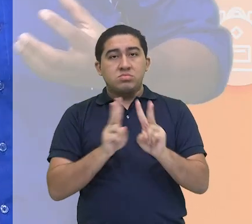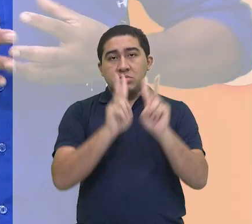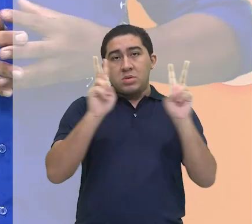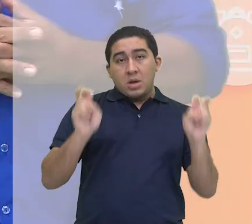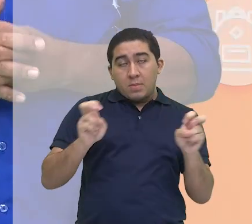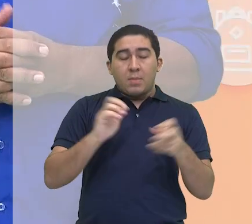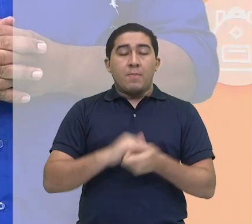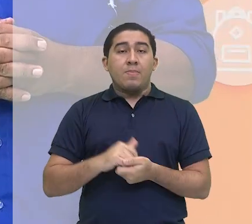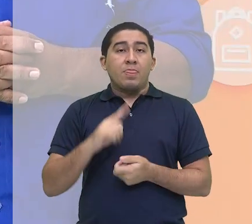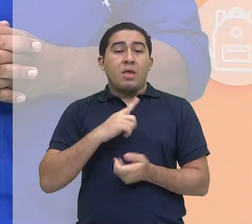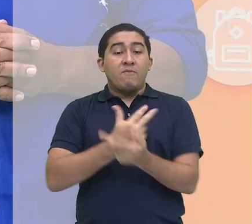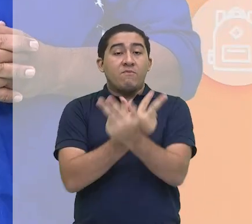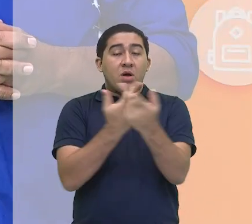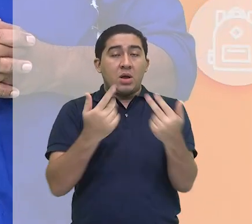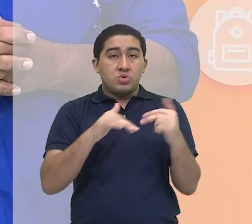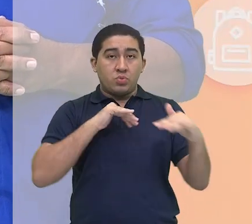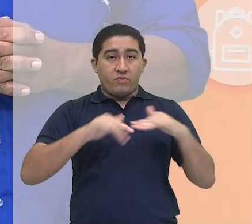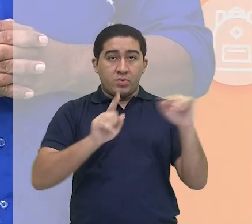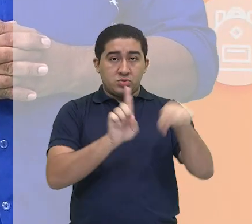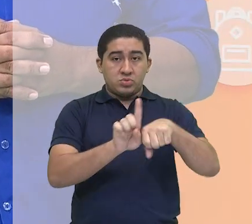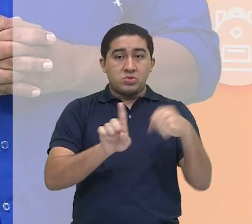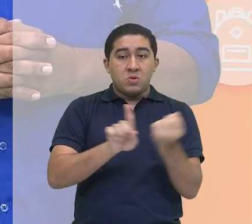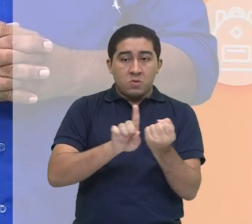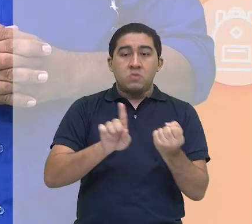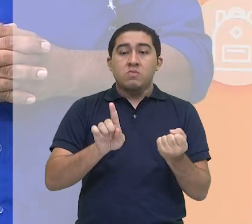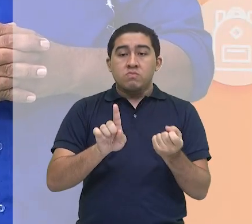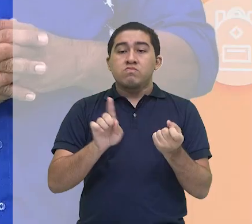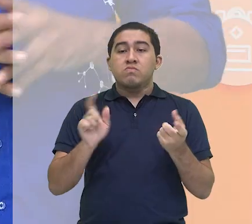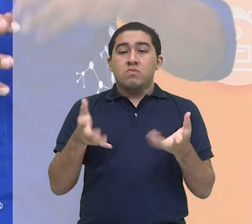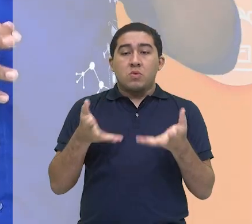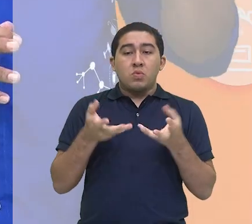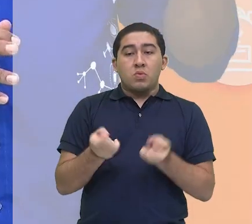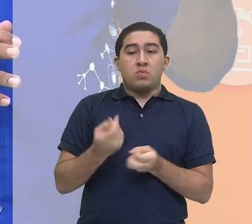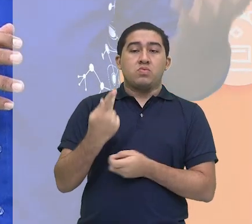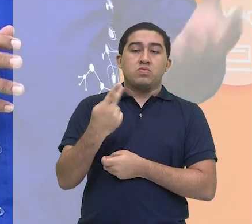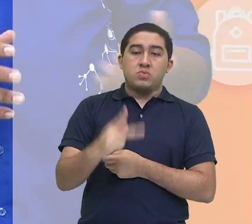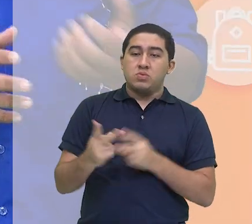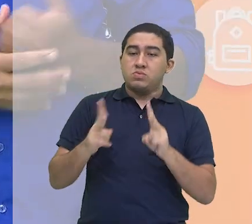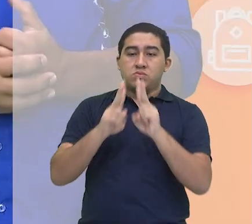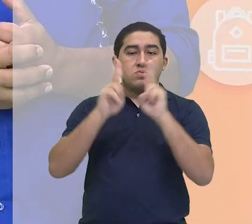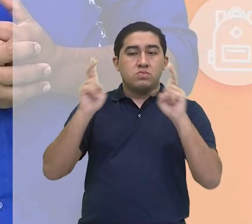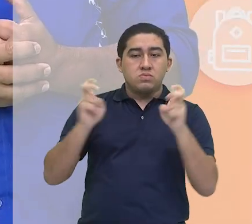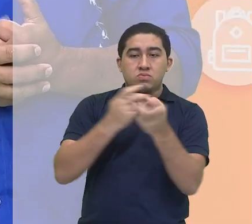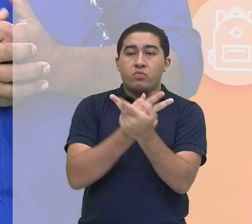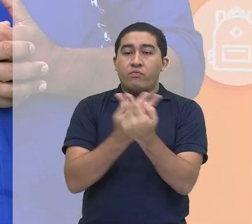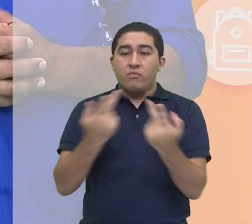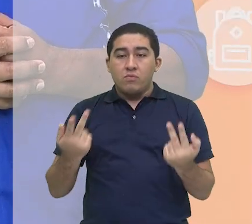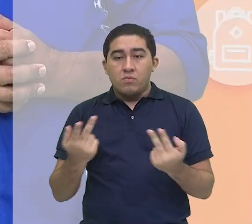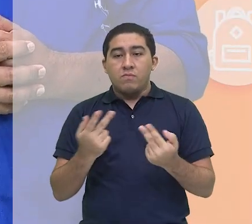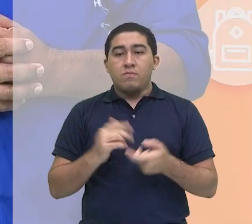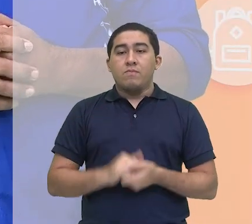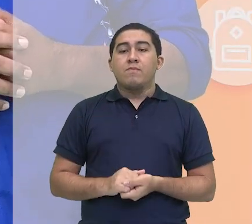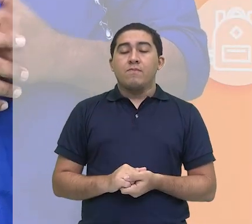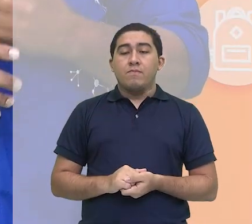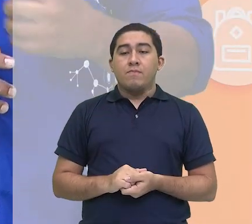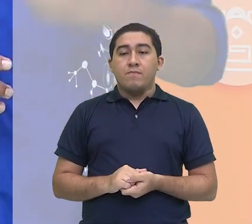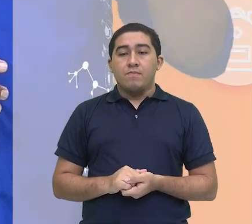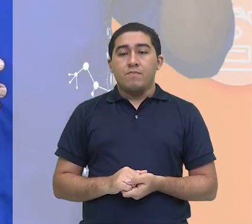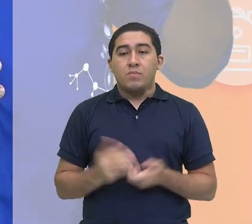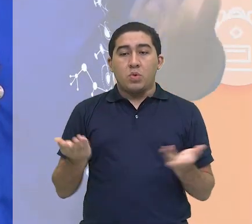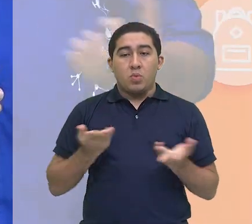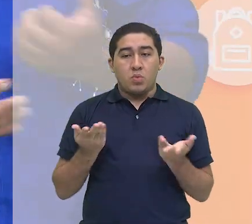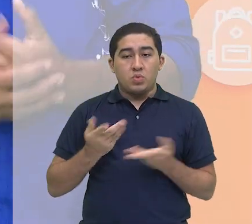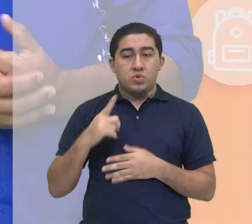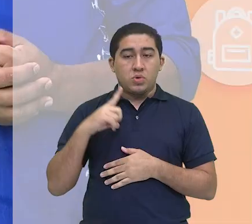movimentos sociais, né, que lutam aí pelas suas causas, né? Nós temos aí os movimentos, né? Hoje nós